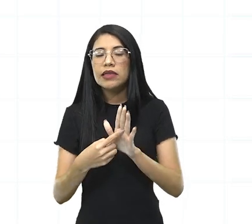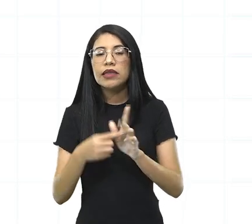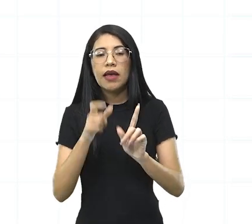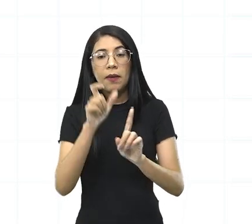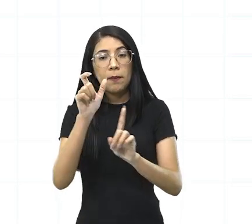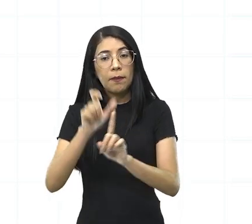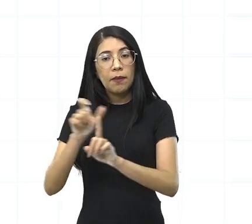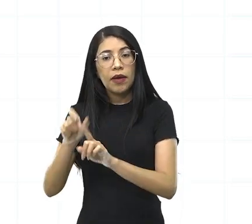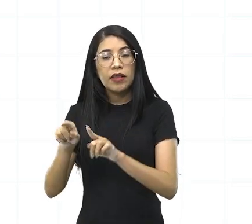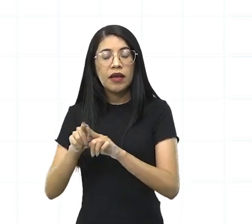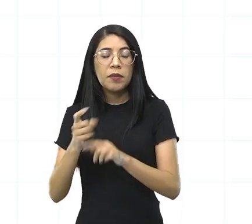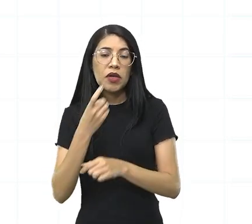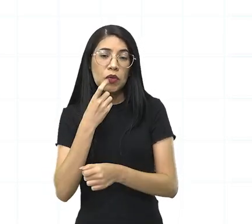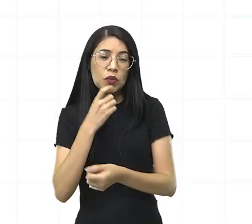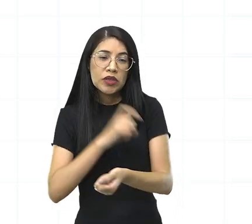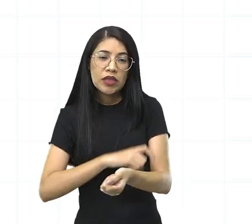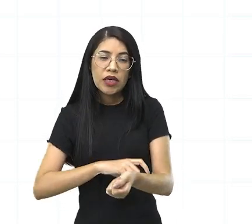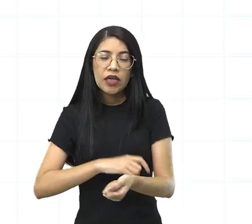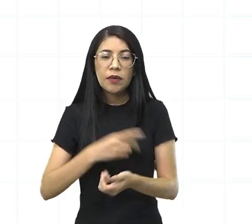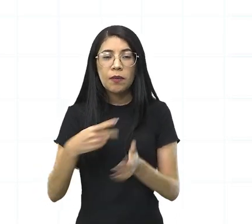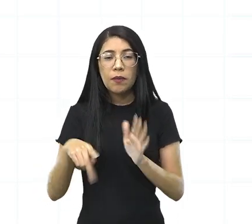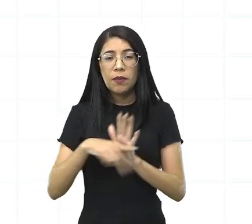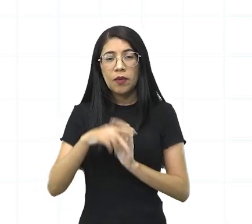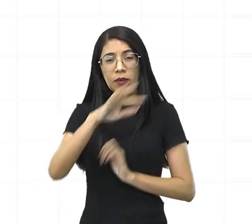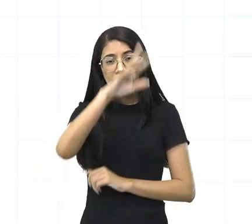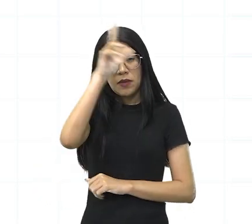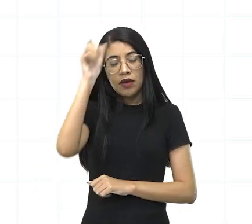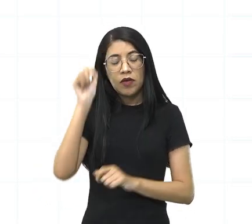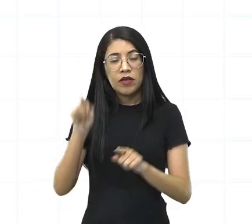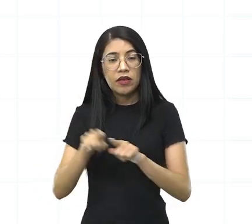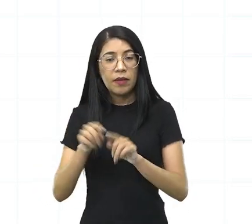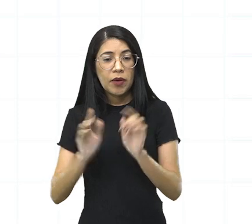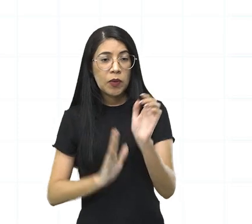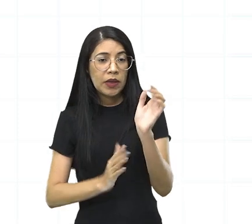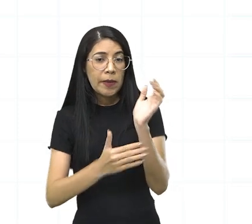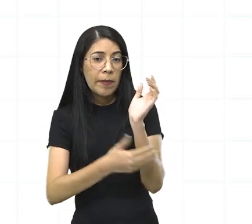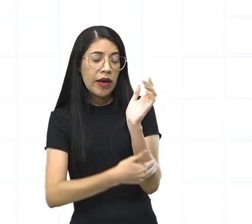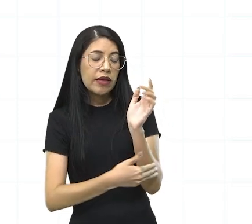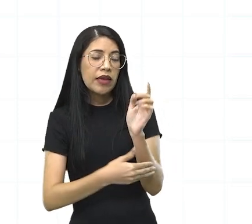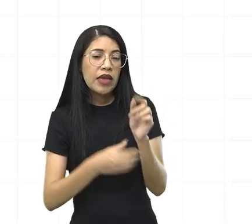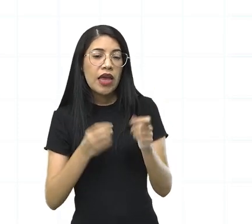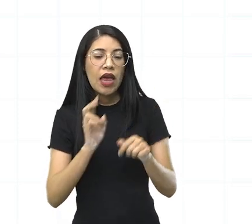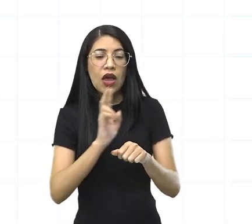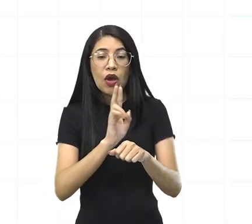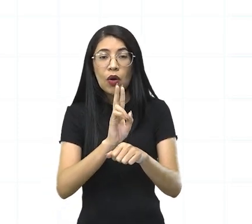mais uma vez, do sangue amazonense, né, fala do tambaqui, fala de você cuidar